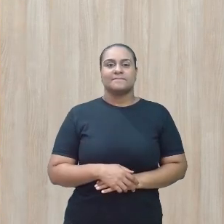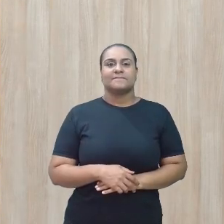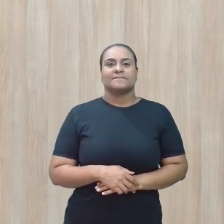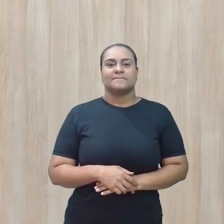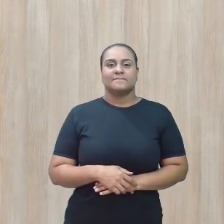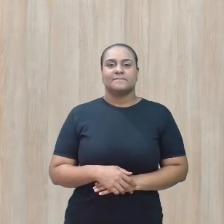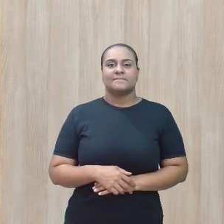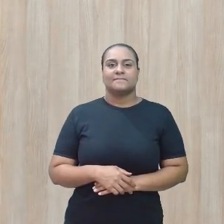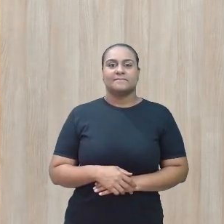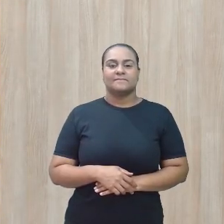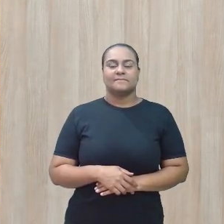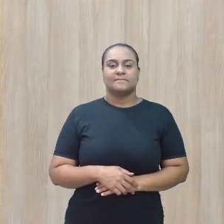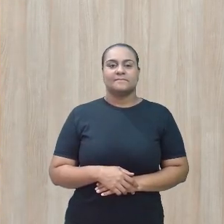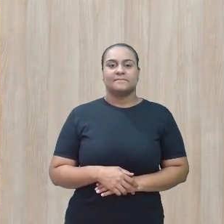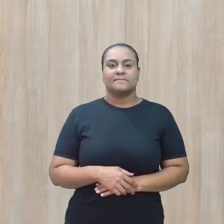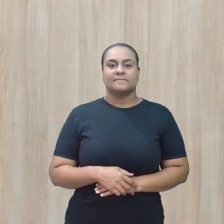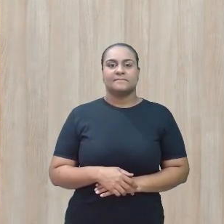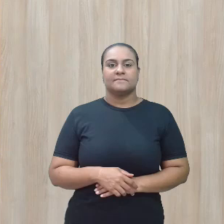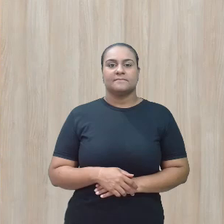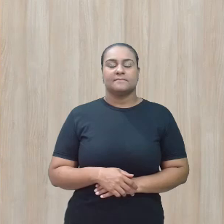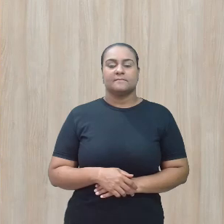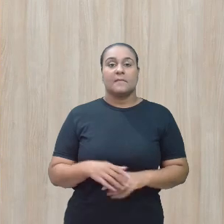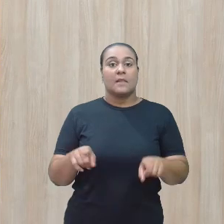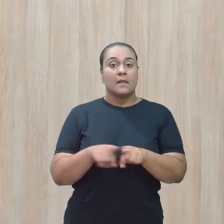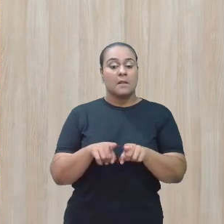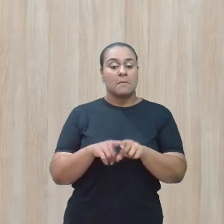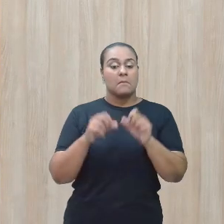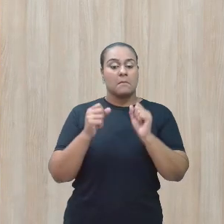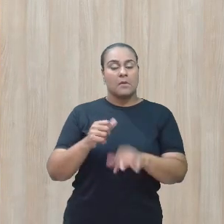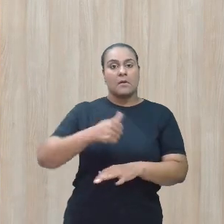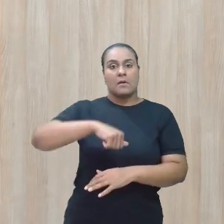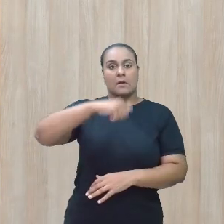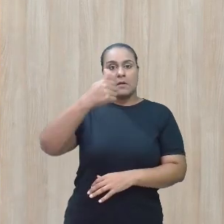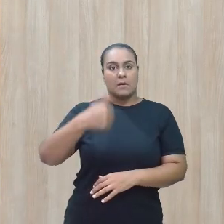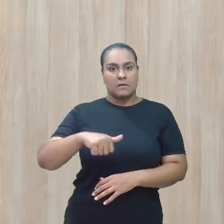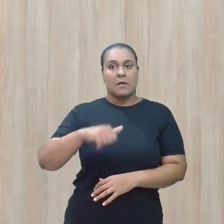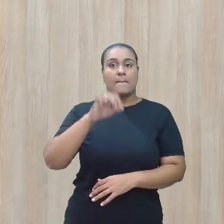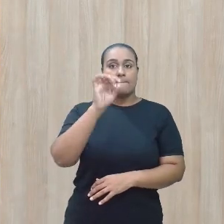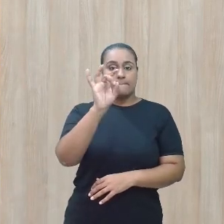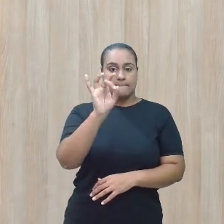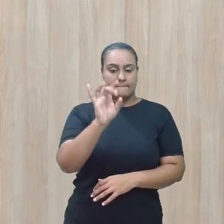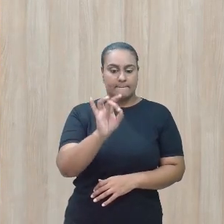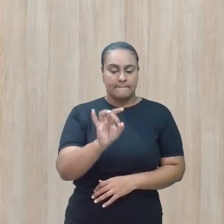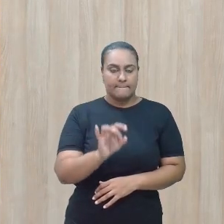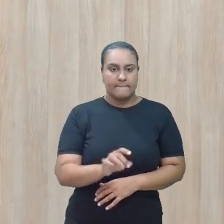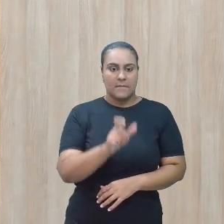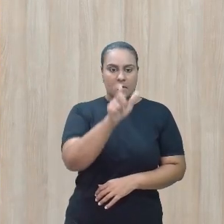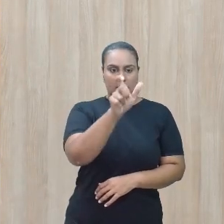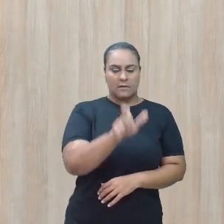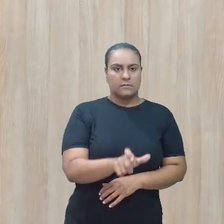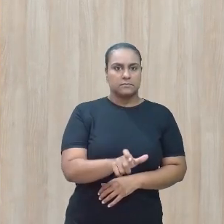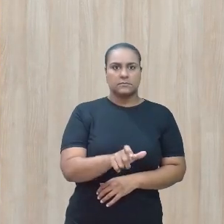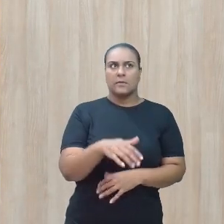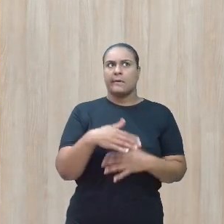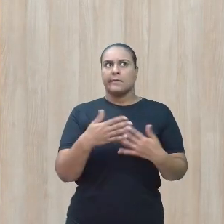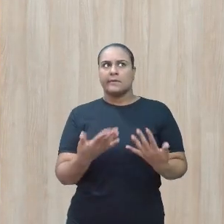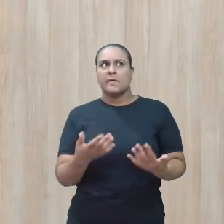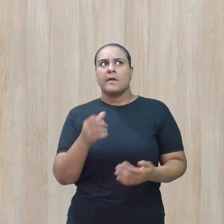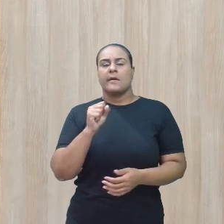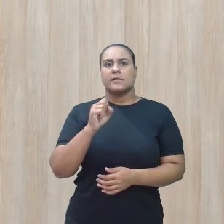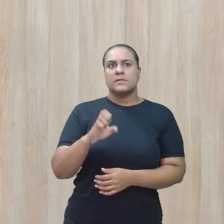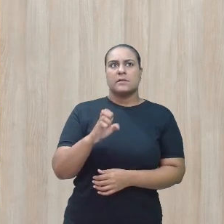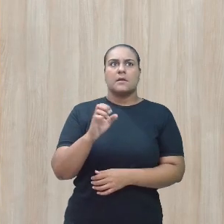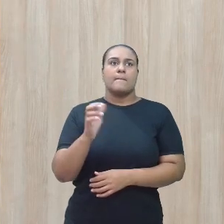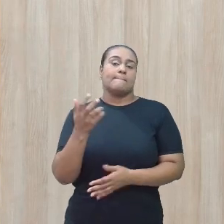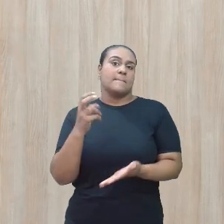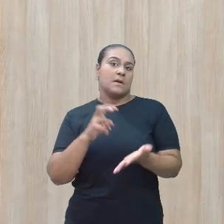Tranquilo. Mas eu também posso analisar por gênero. Então, agora não interessa se ele é